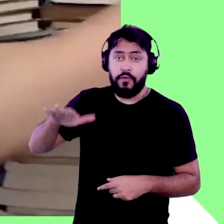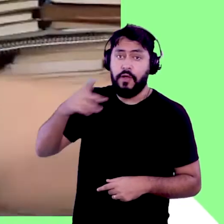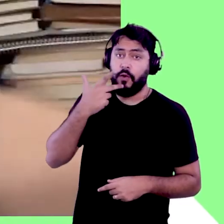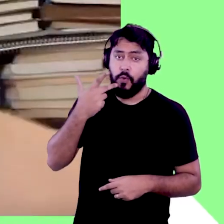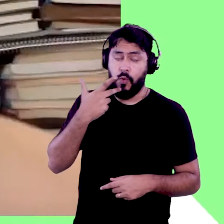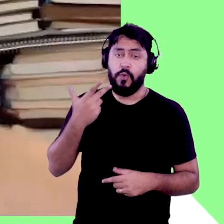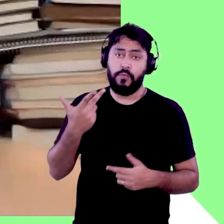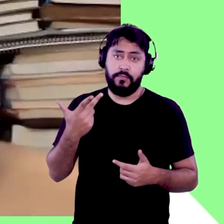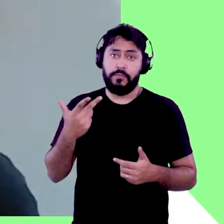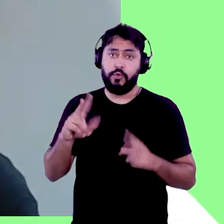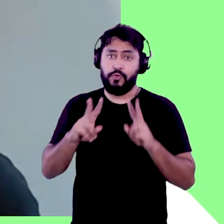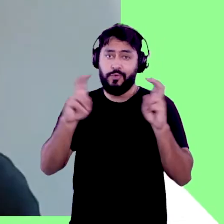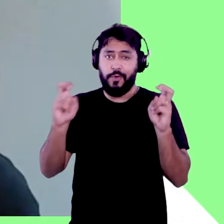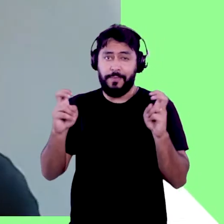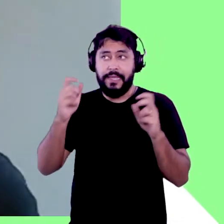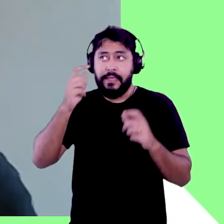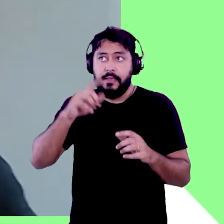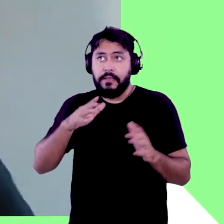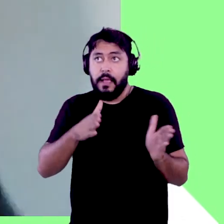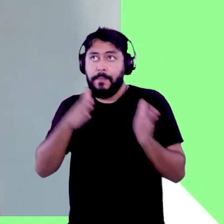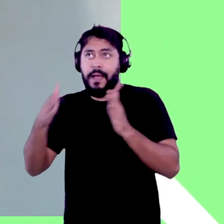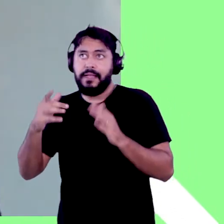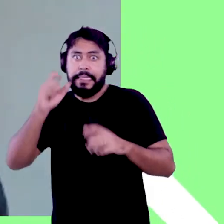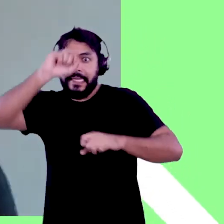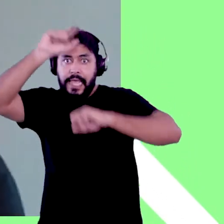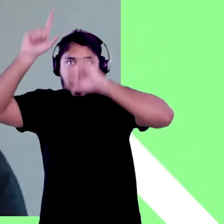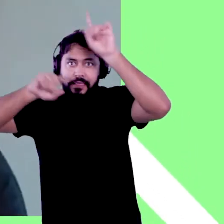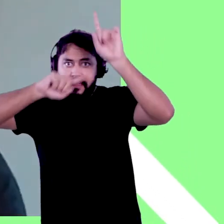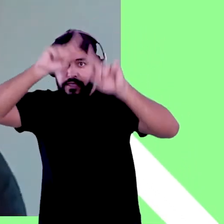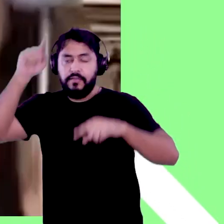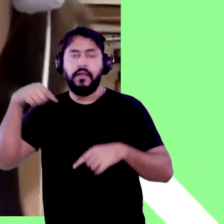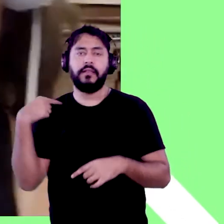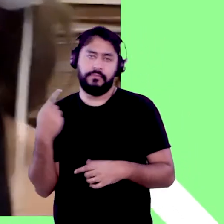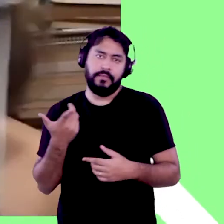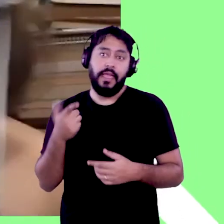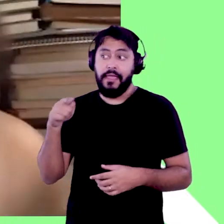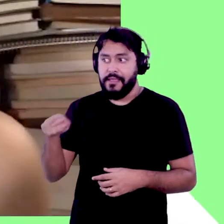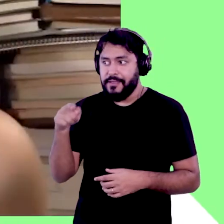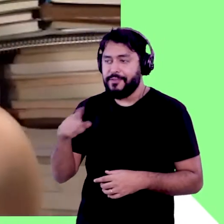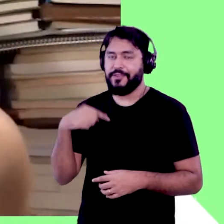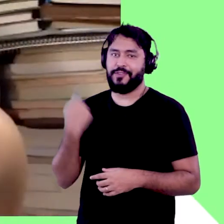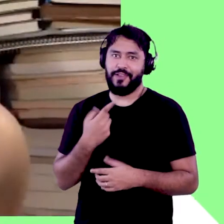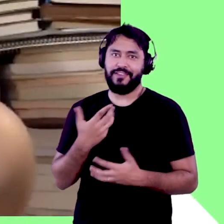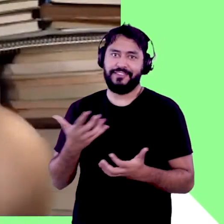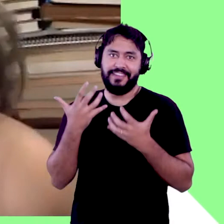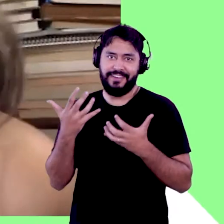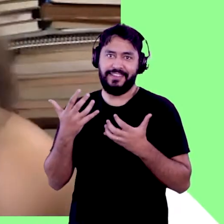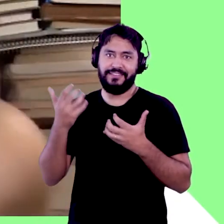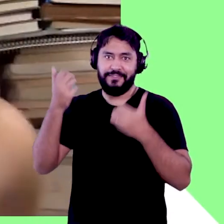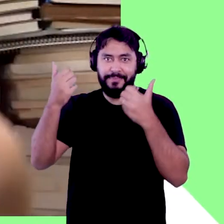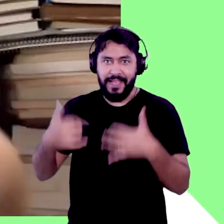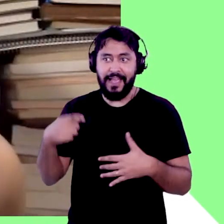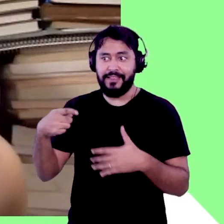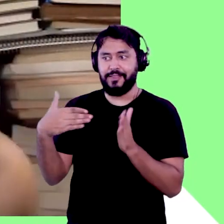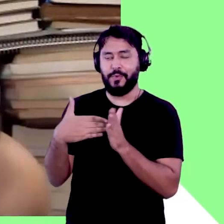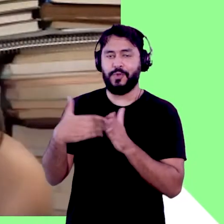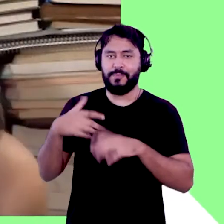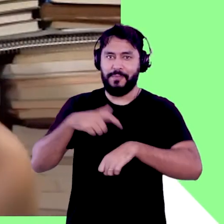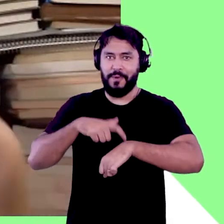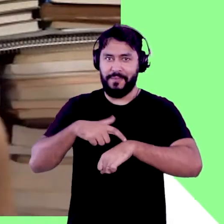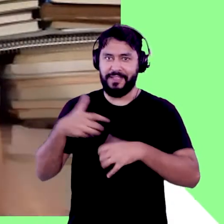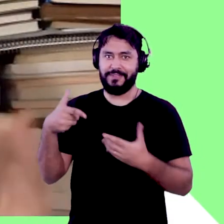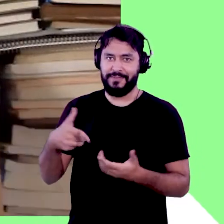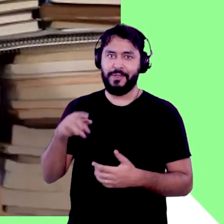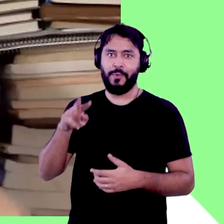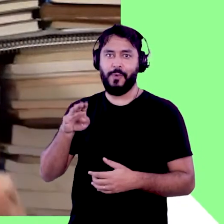o ponto que a gente queria chegar aí nesse último momento do webinar, que é